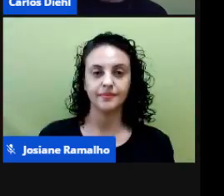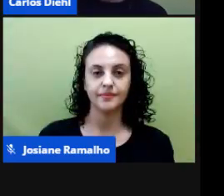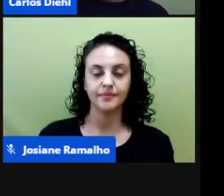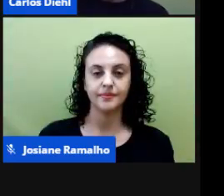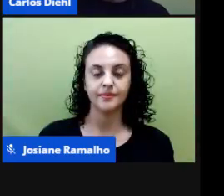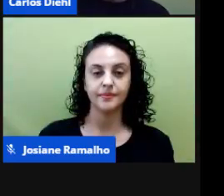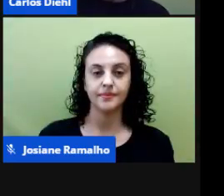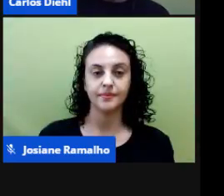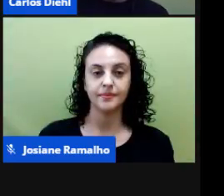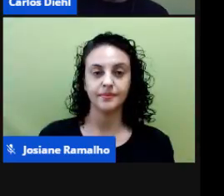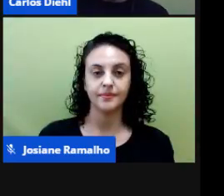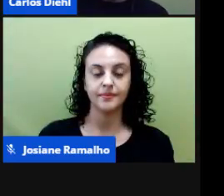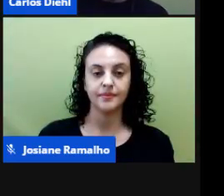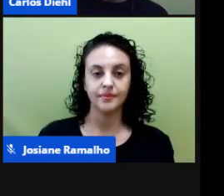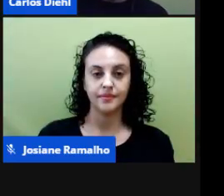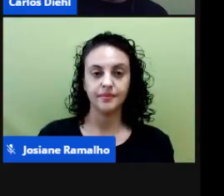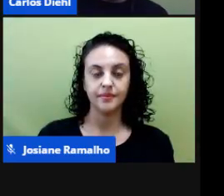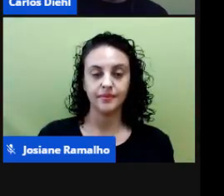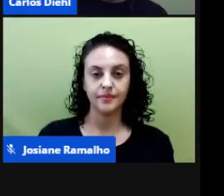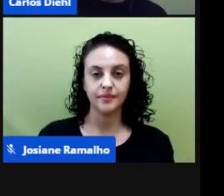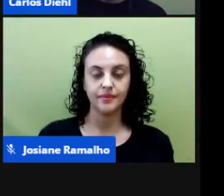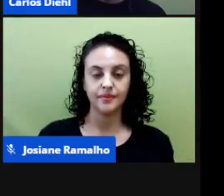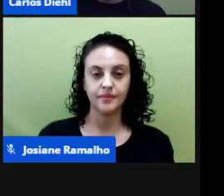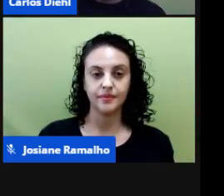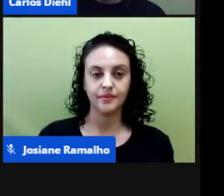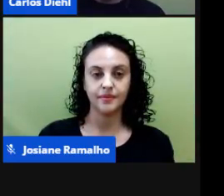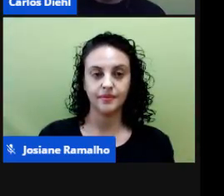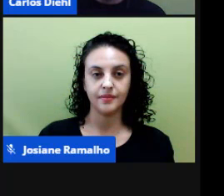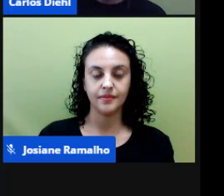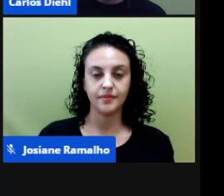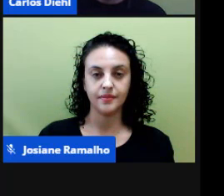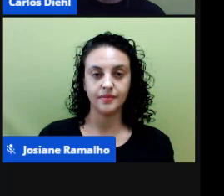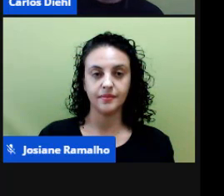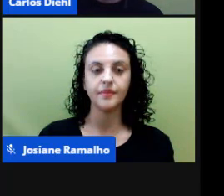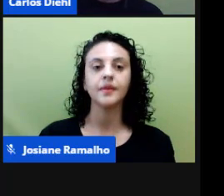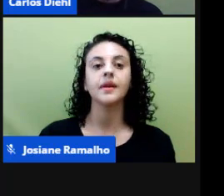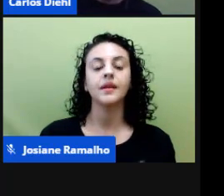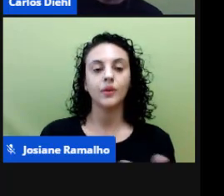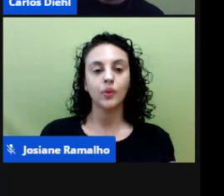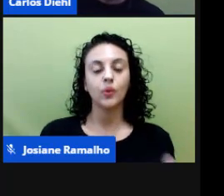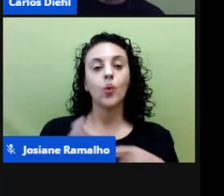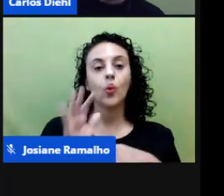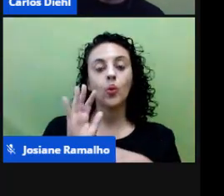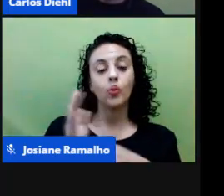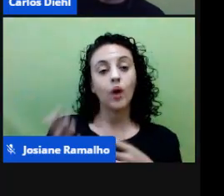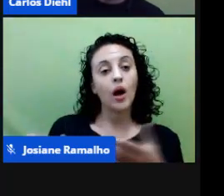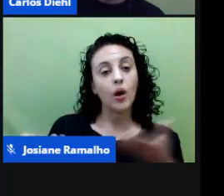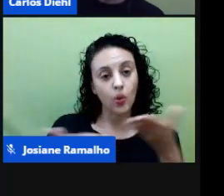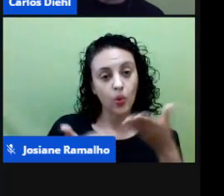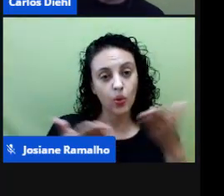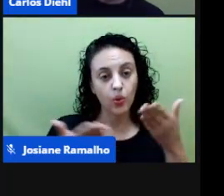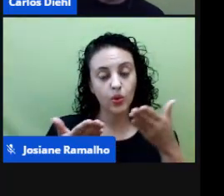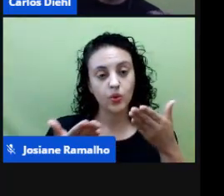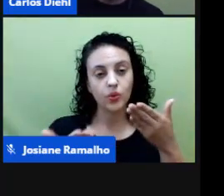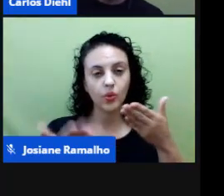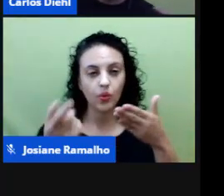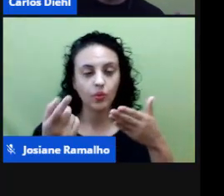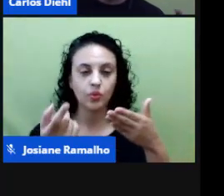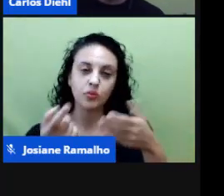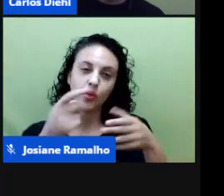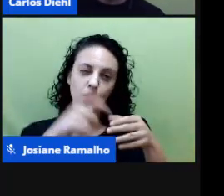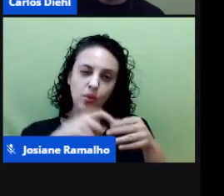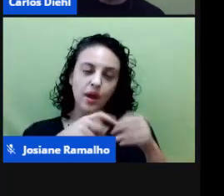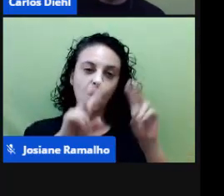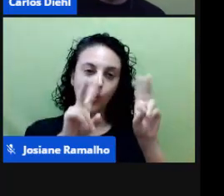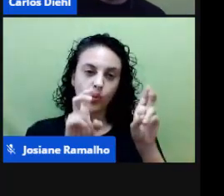Então, após essa breve passada pelo cinema sul-mato-grossense, vamos voltar ao cinema amador e agora